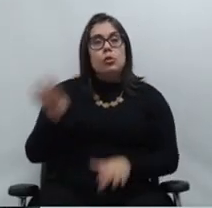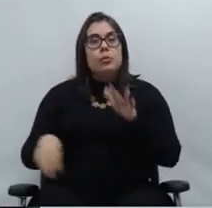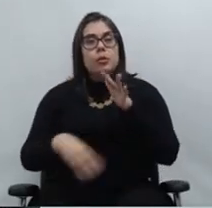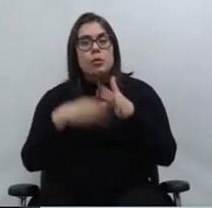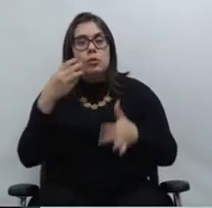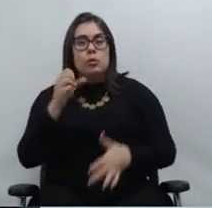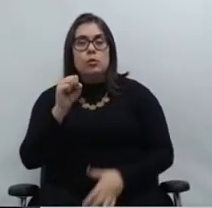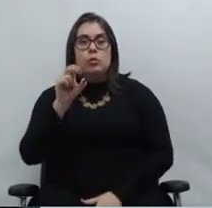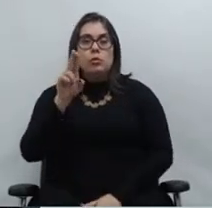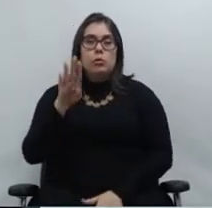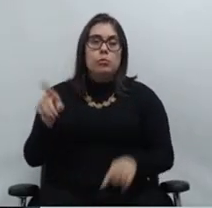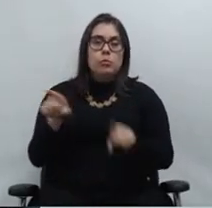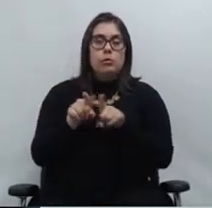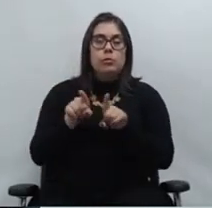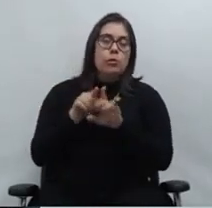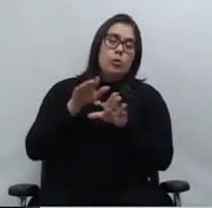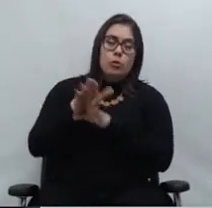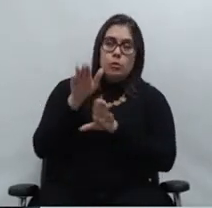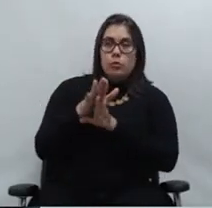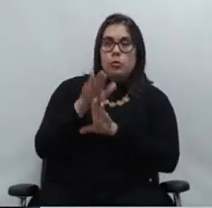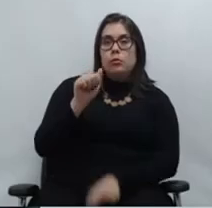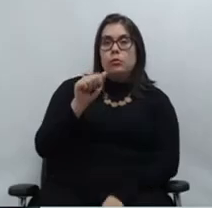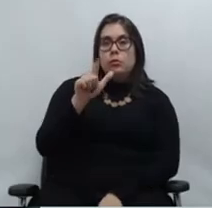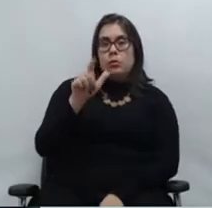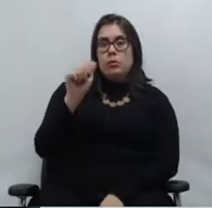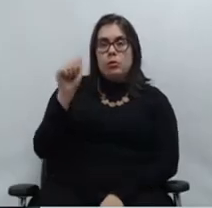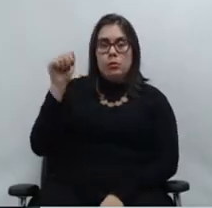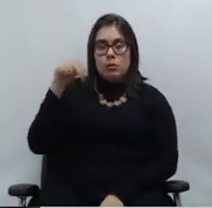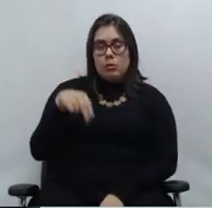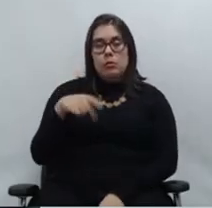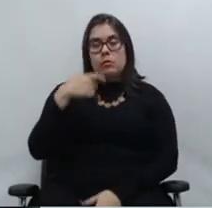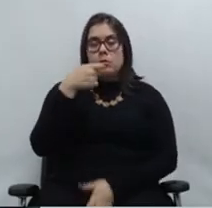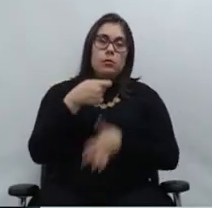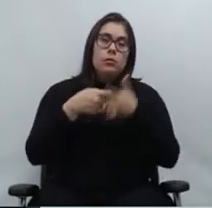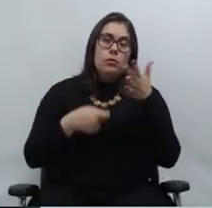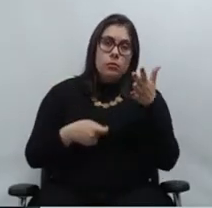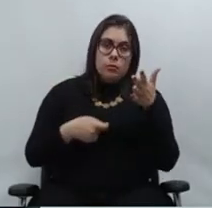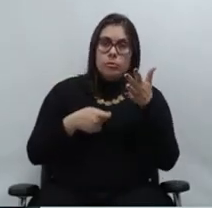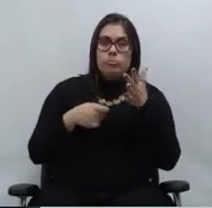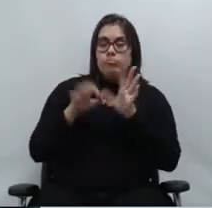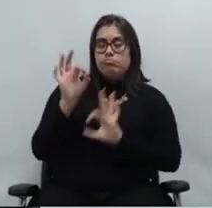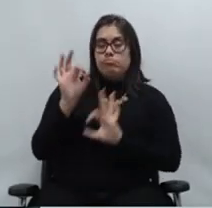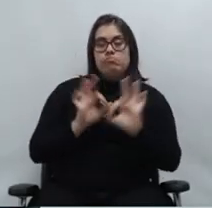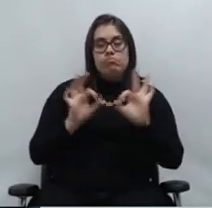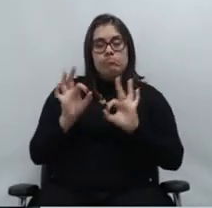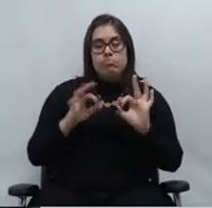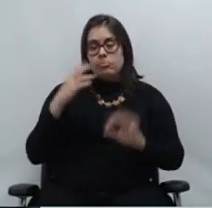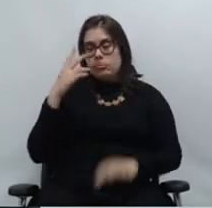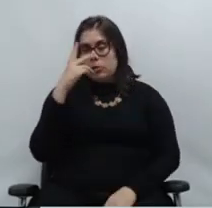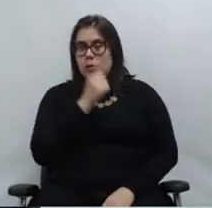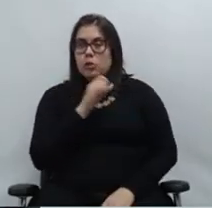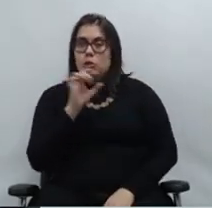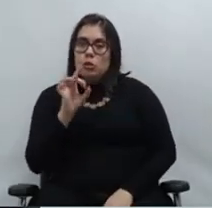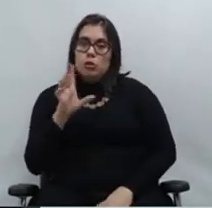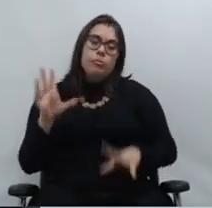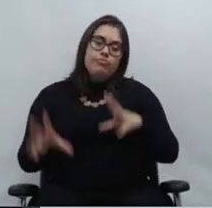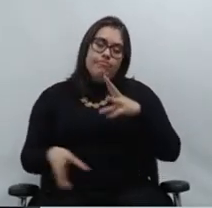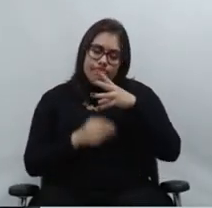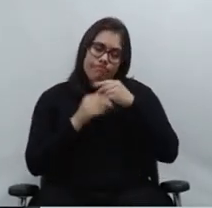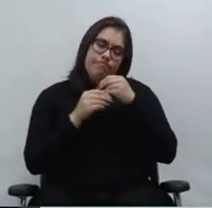Subdefensoria, o conselheiro Alan, que redigiu lindamente o primeiro voto, né, apenas com esses ajustes aqui apontados em construção